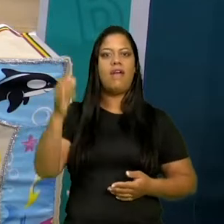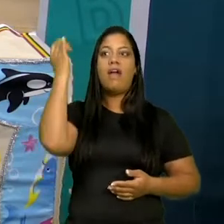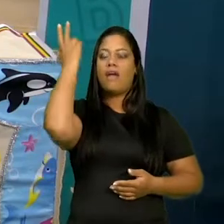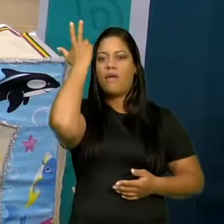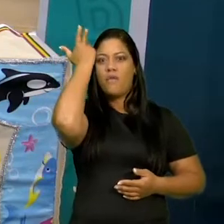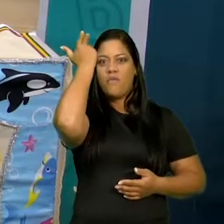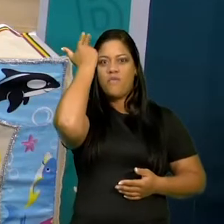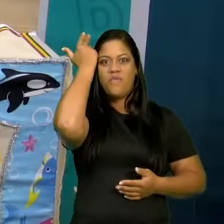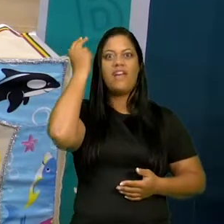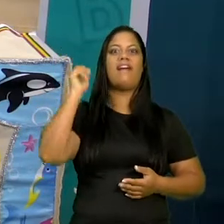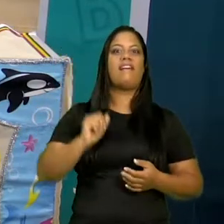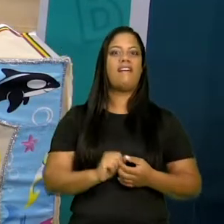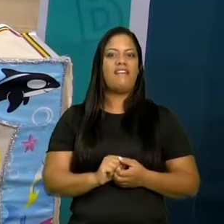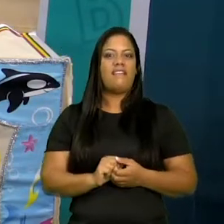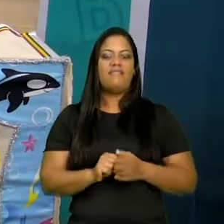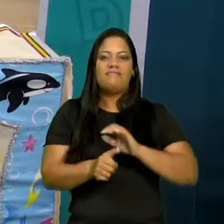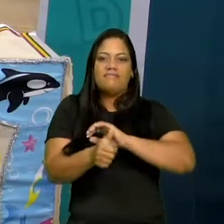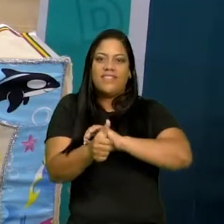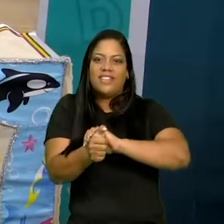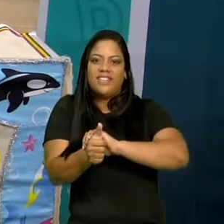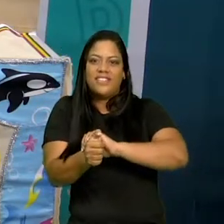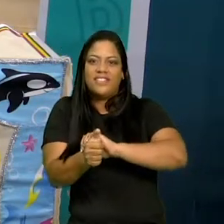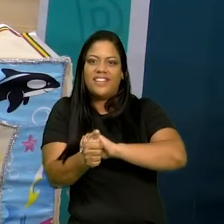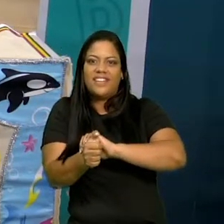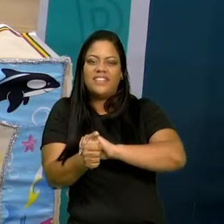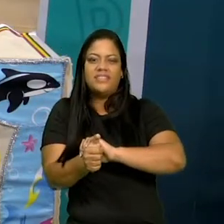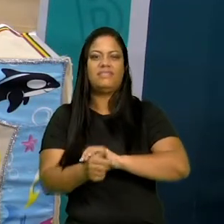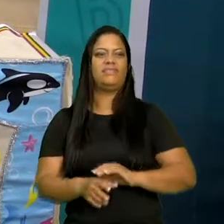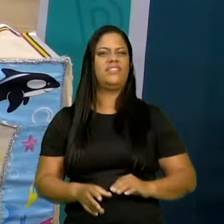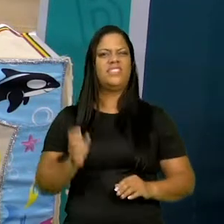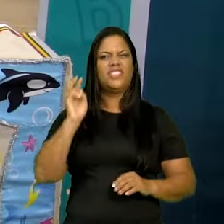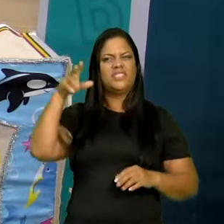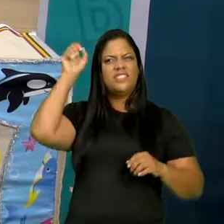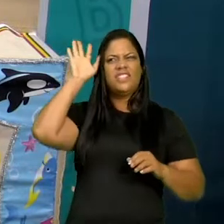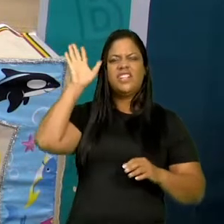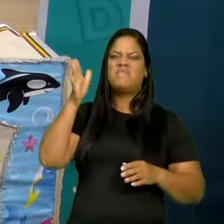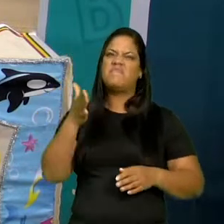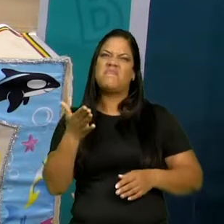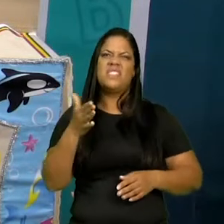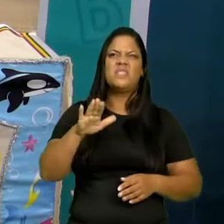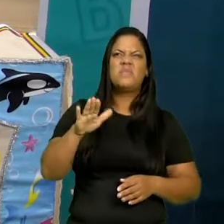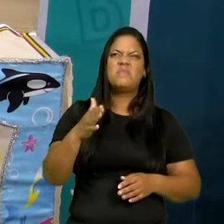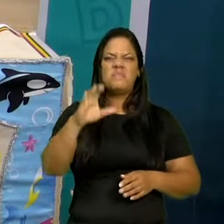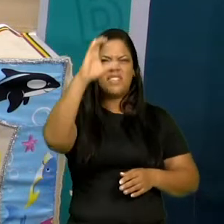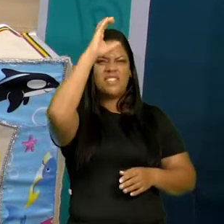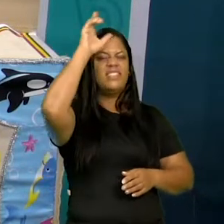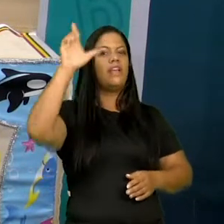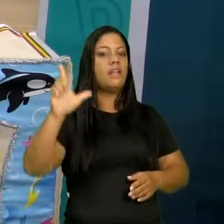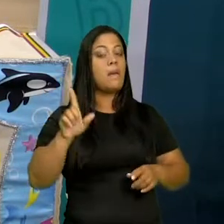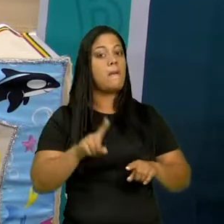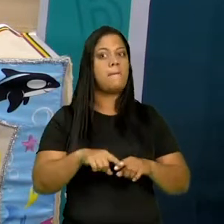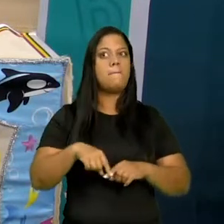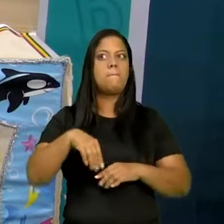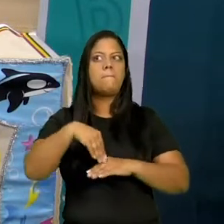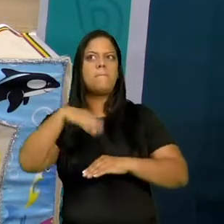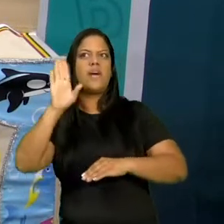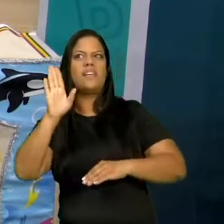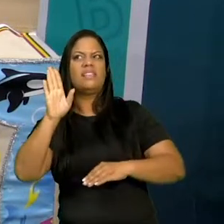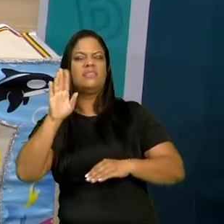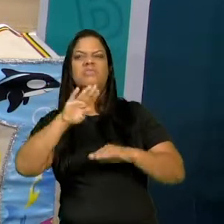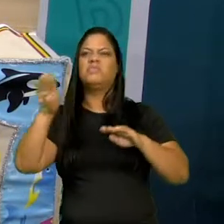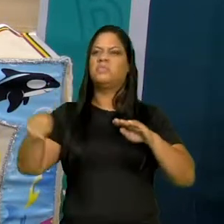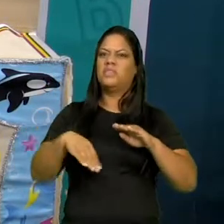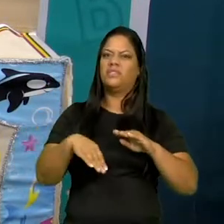da tartaruga. Tu já ouviu essa história, leiturinha? Mais ou menos, tia Lê. Ah, mais pra mais ou mais pra